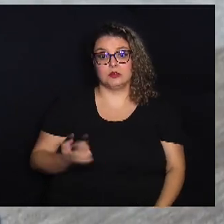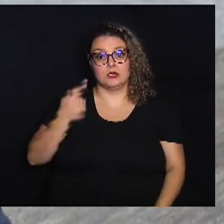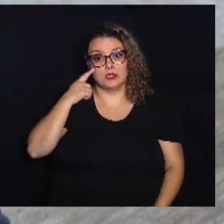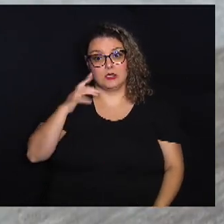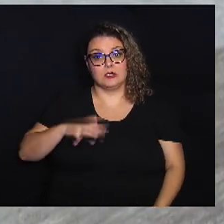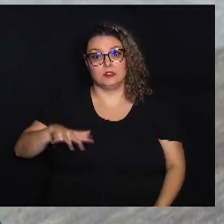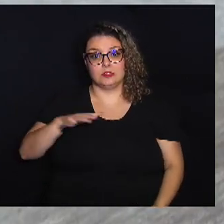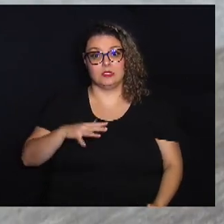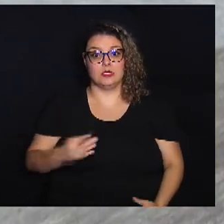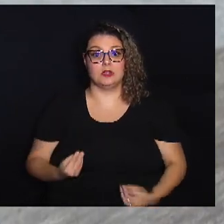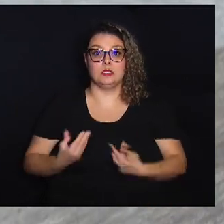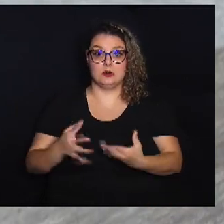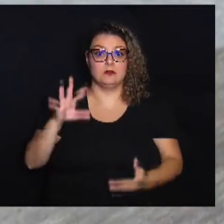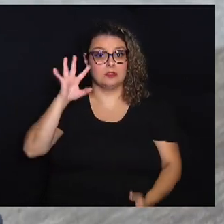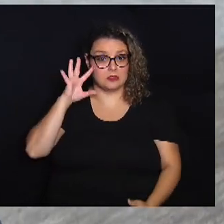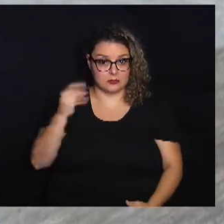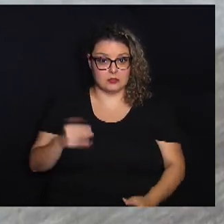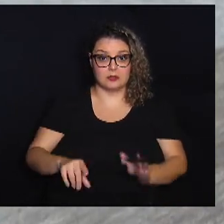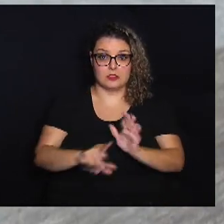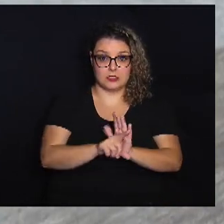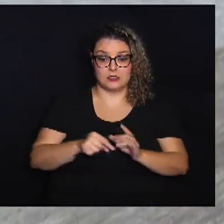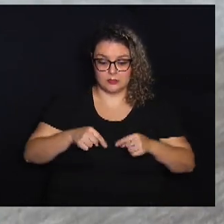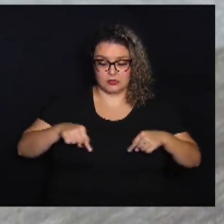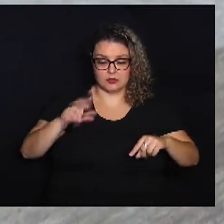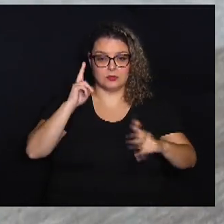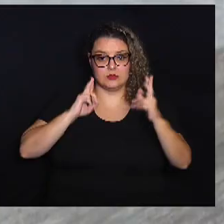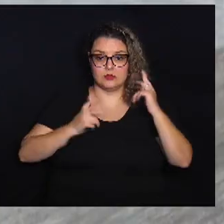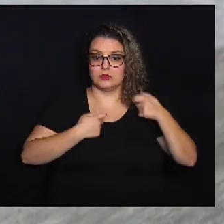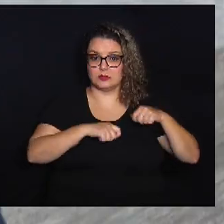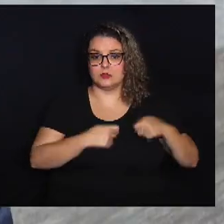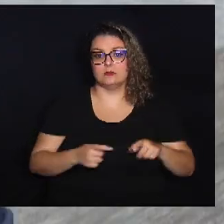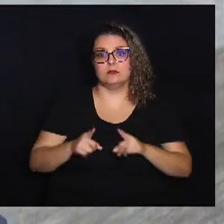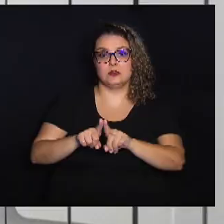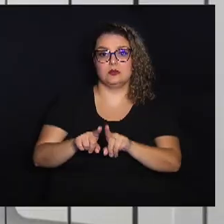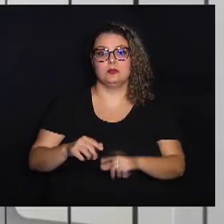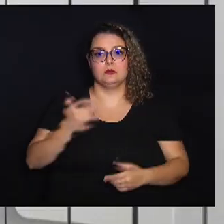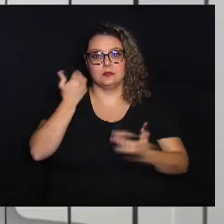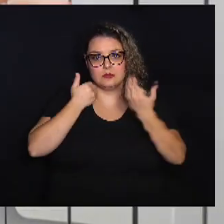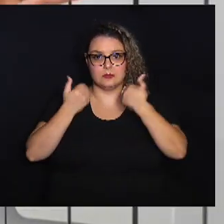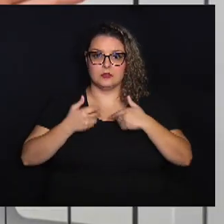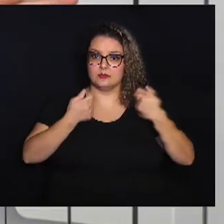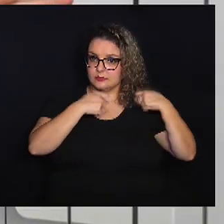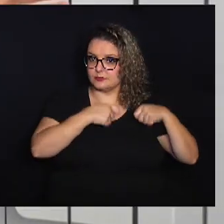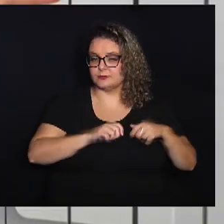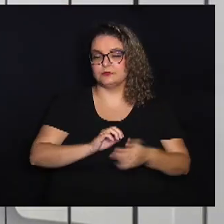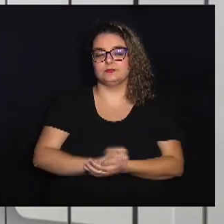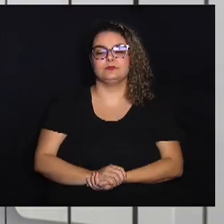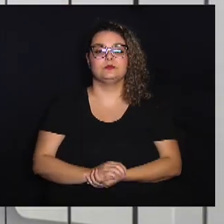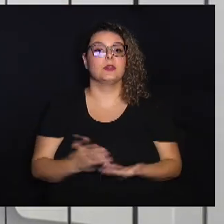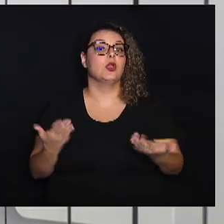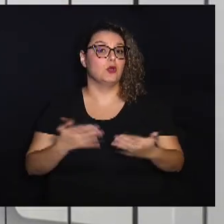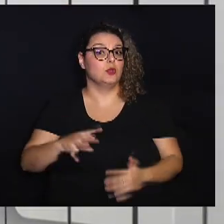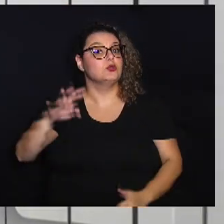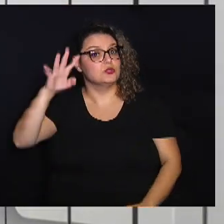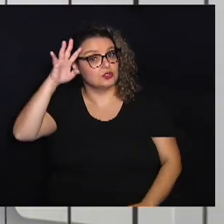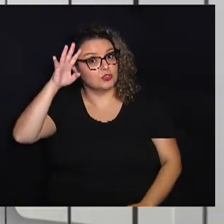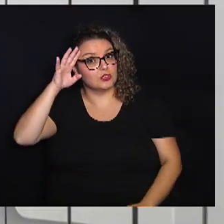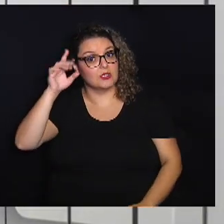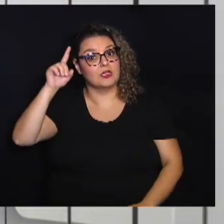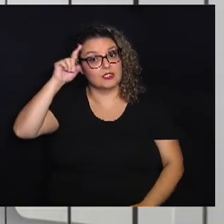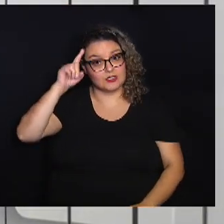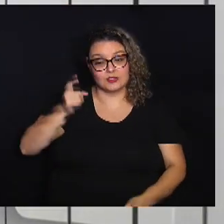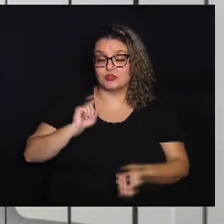levar esse entendimento da lei do salão parceiro para as barbearias e para os salões de cabeleireiro. Bom, hoje é quarta-feira, portanto é dia